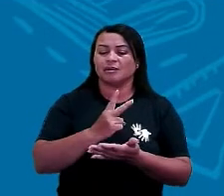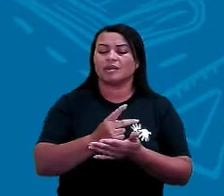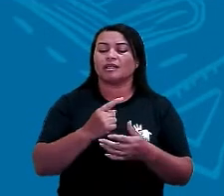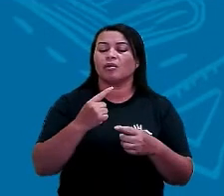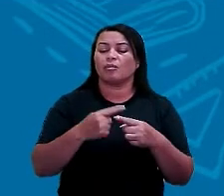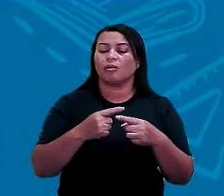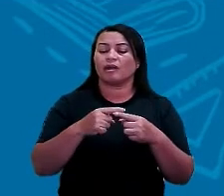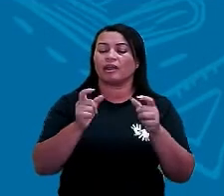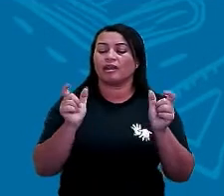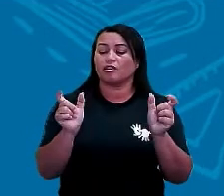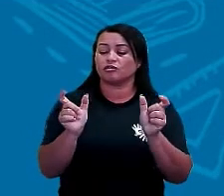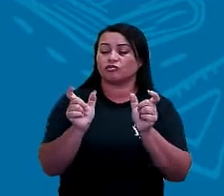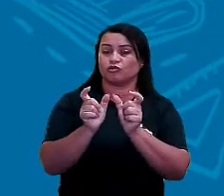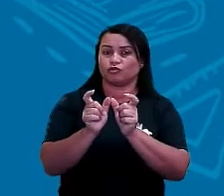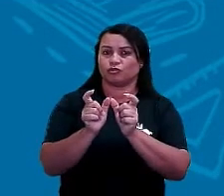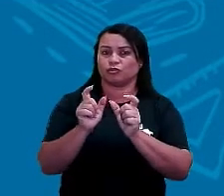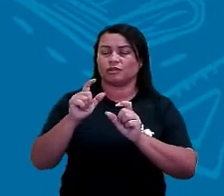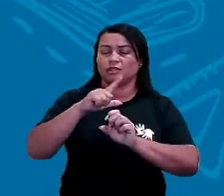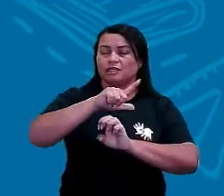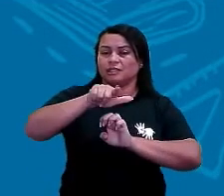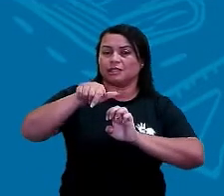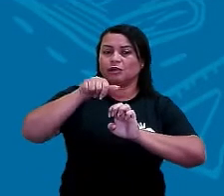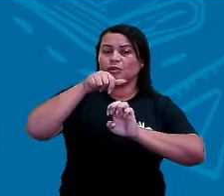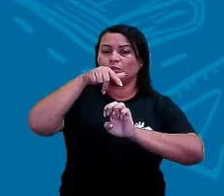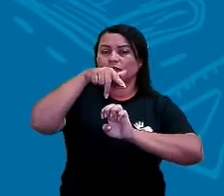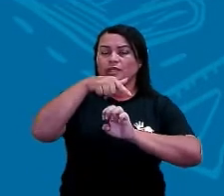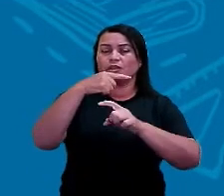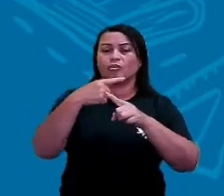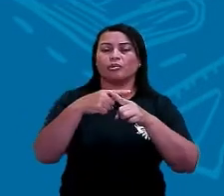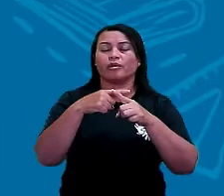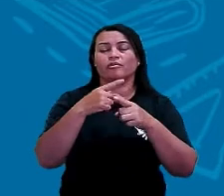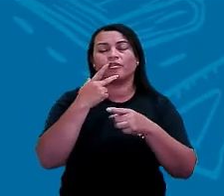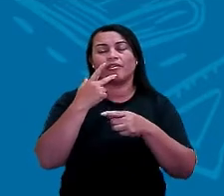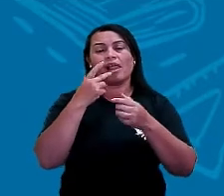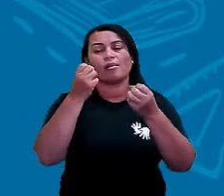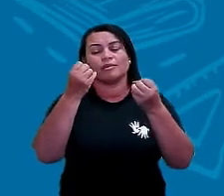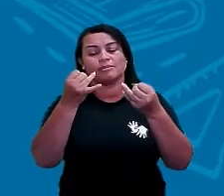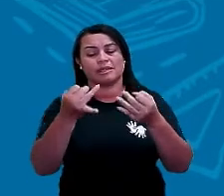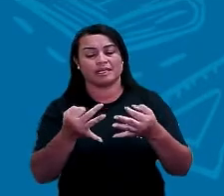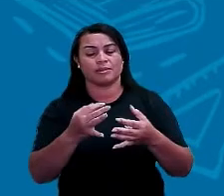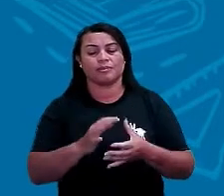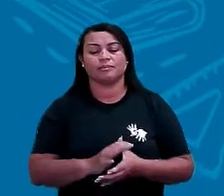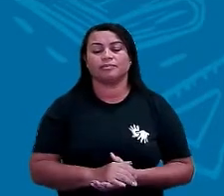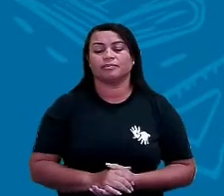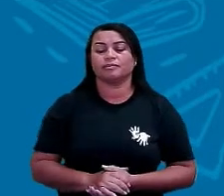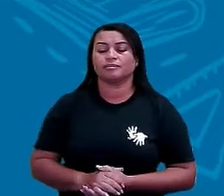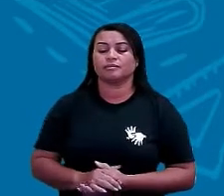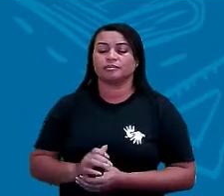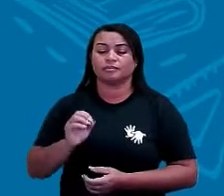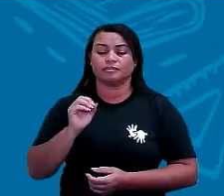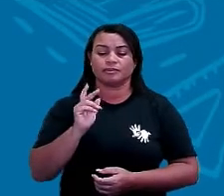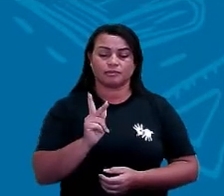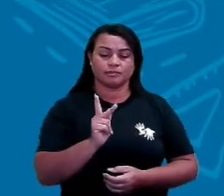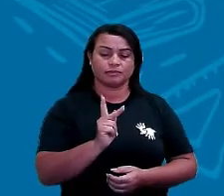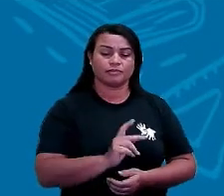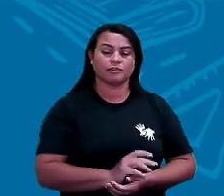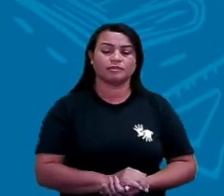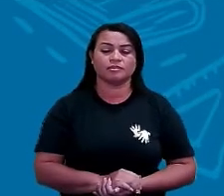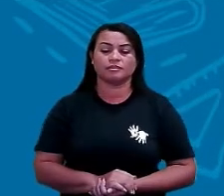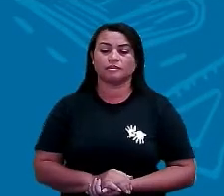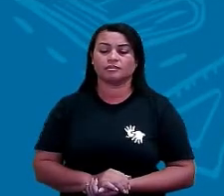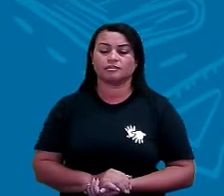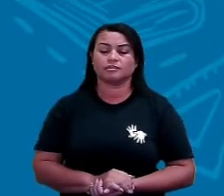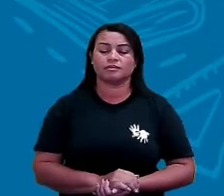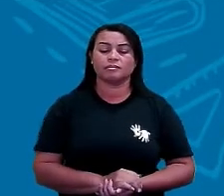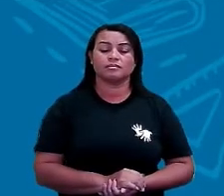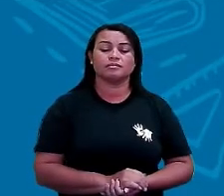porquê junto, sem o acento, quando a gente for dar alguma explicação, ok?